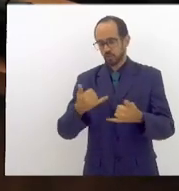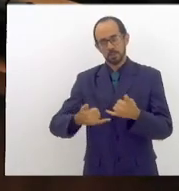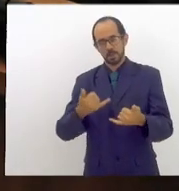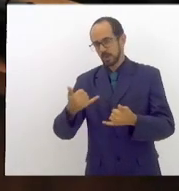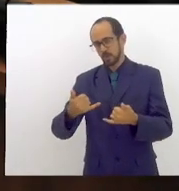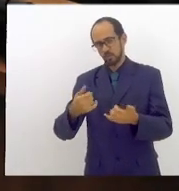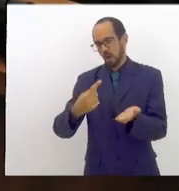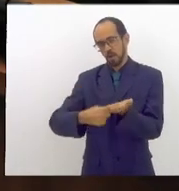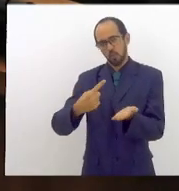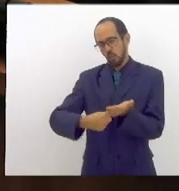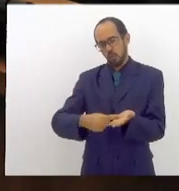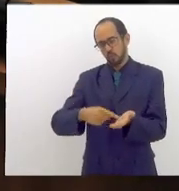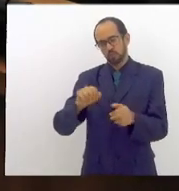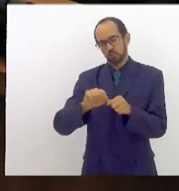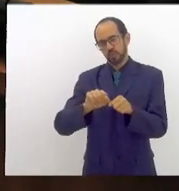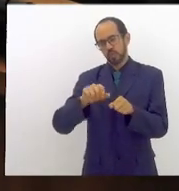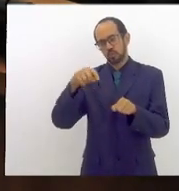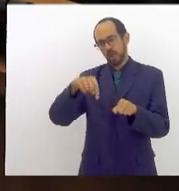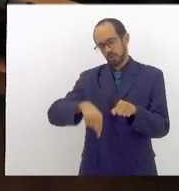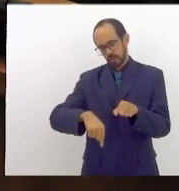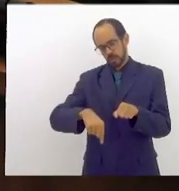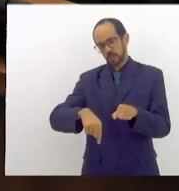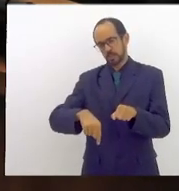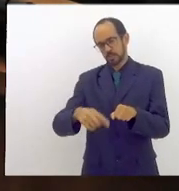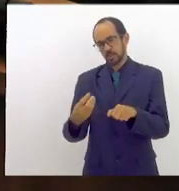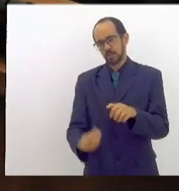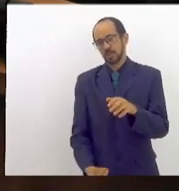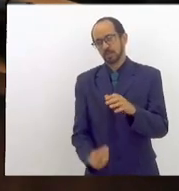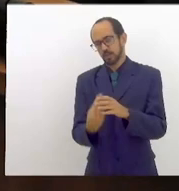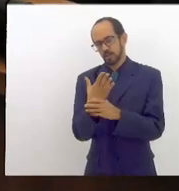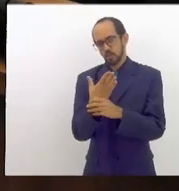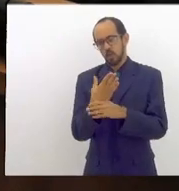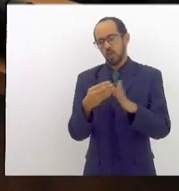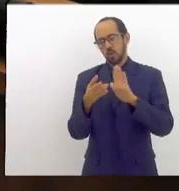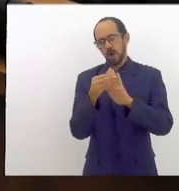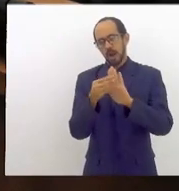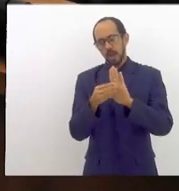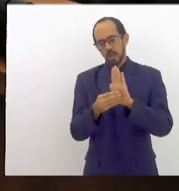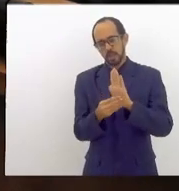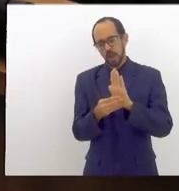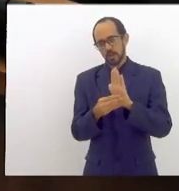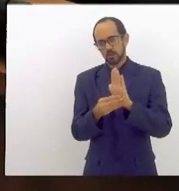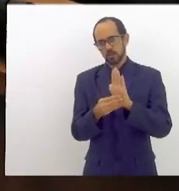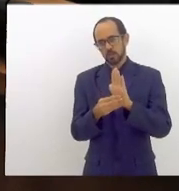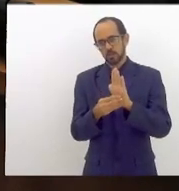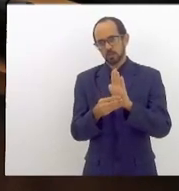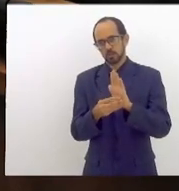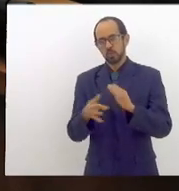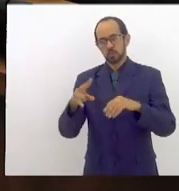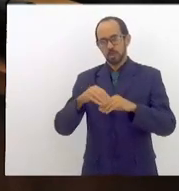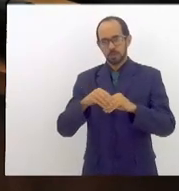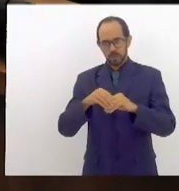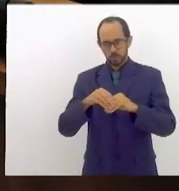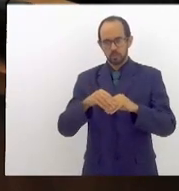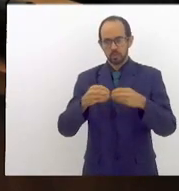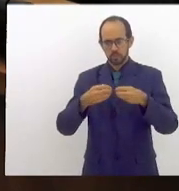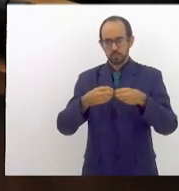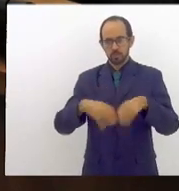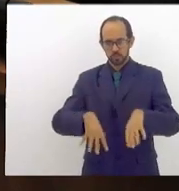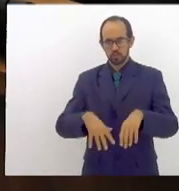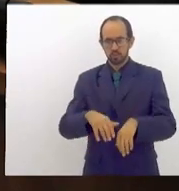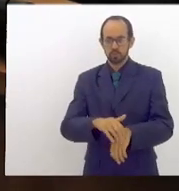acordo fechado nesse Parlamento que estabeleceu um calendário de recomposição das perdas então